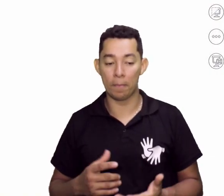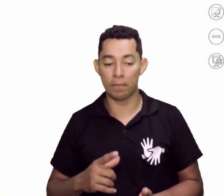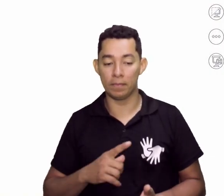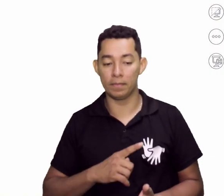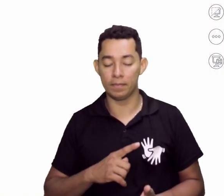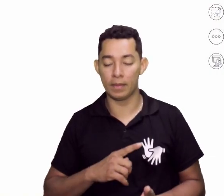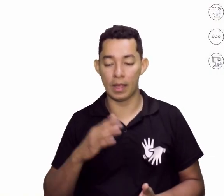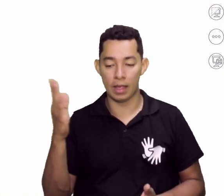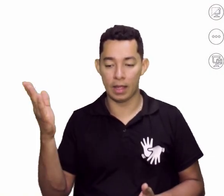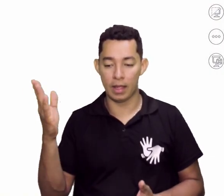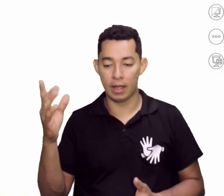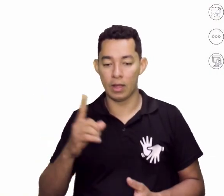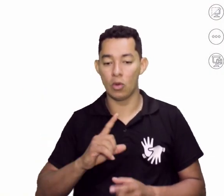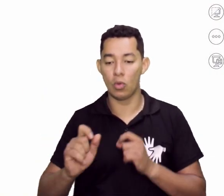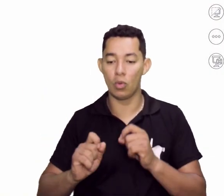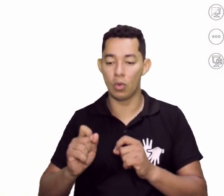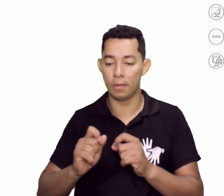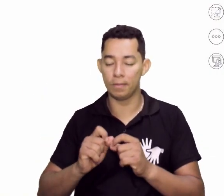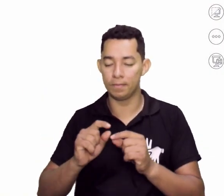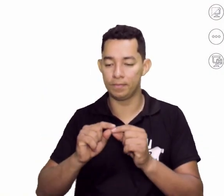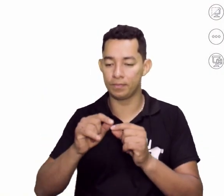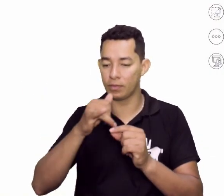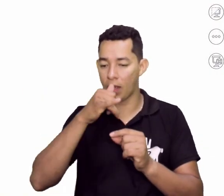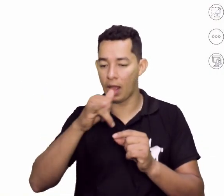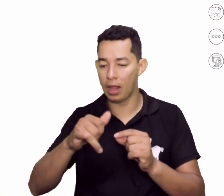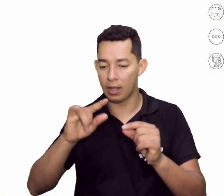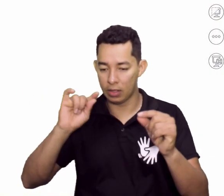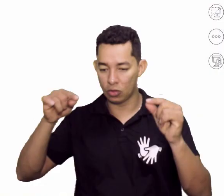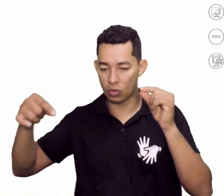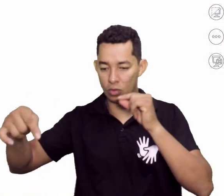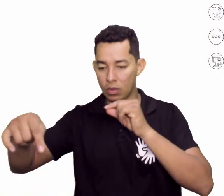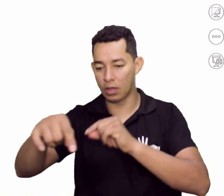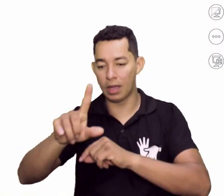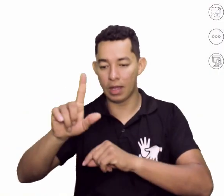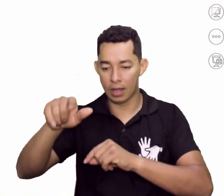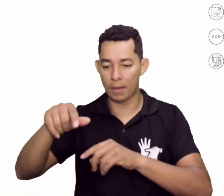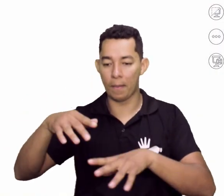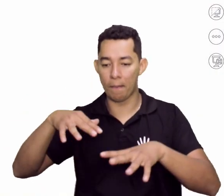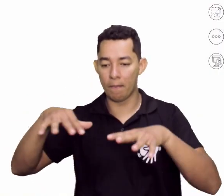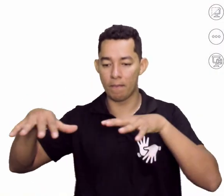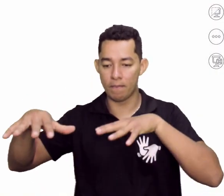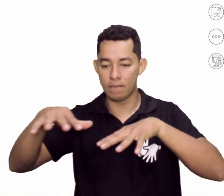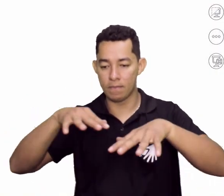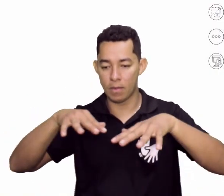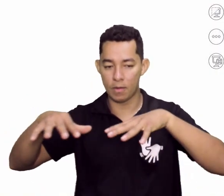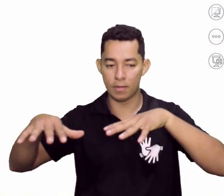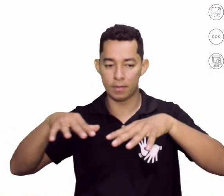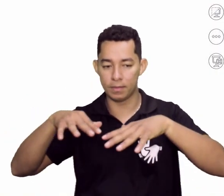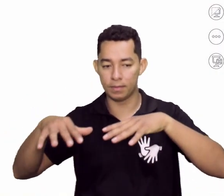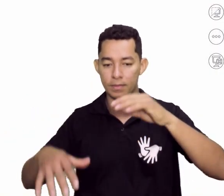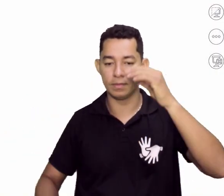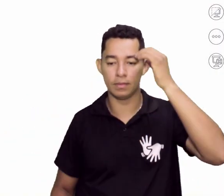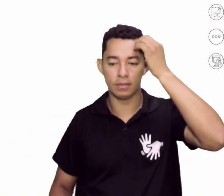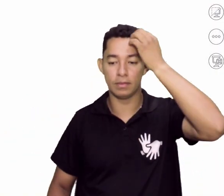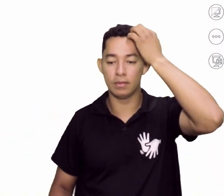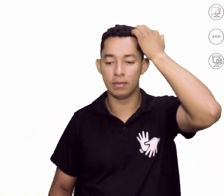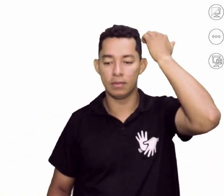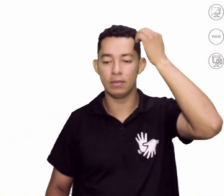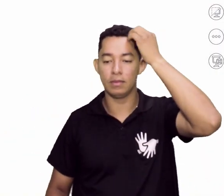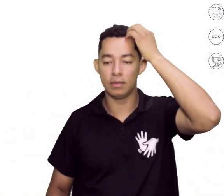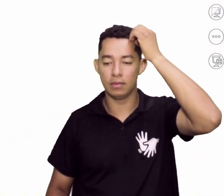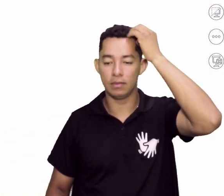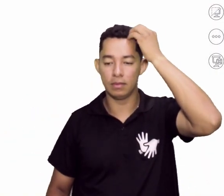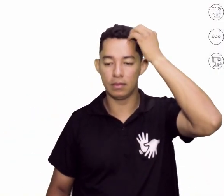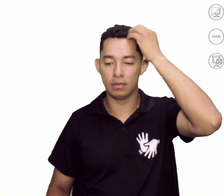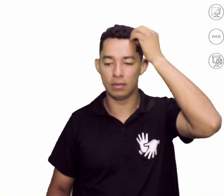possui um circuito elétrico que a movimenta. Então, tá aqui essas varetas aqui simples,